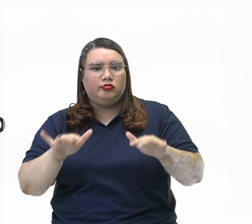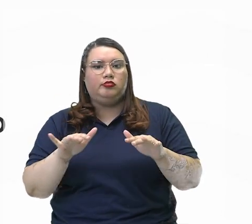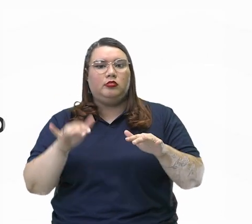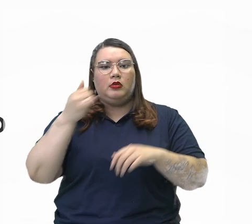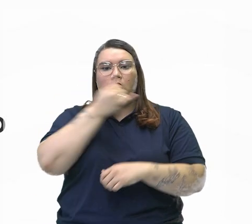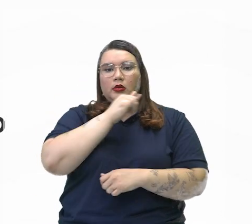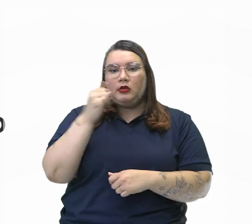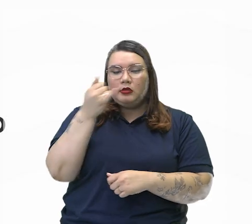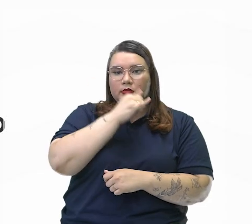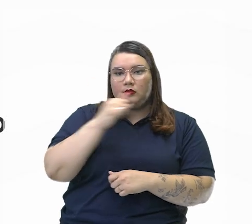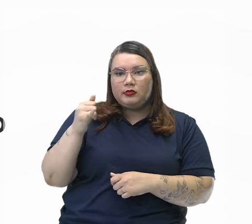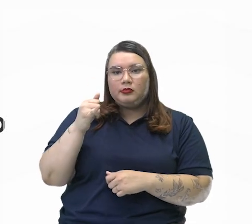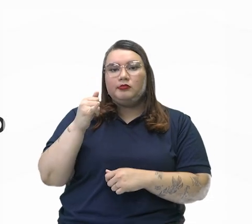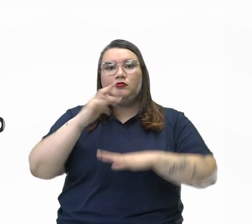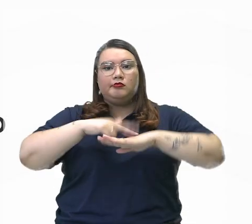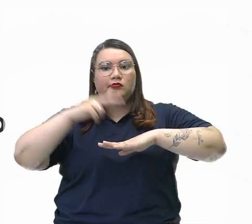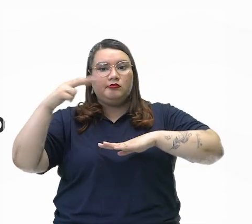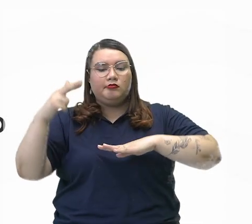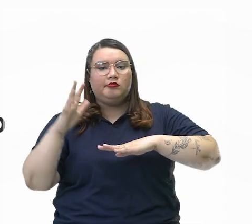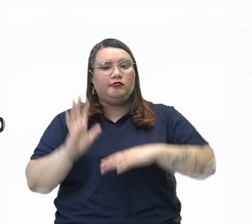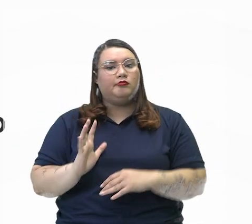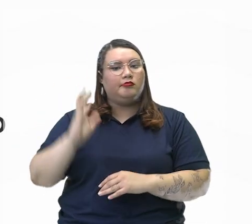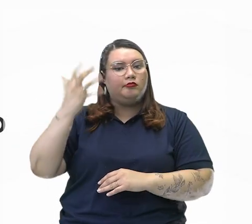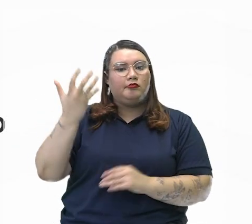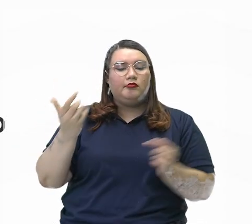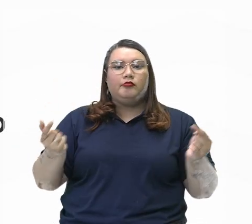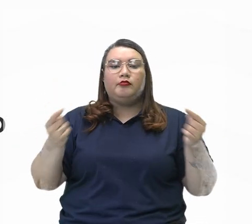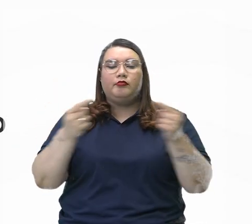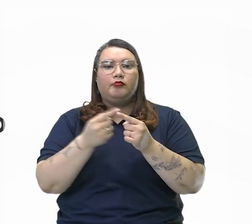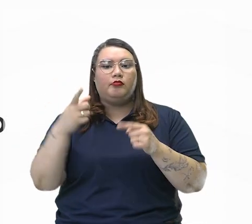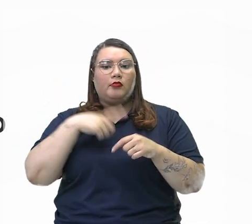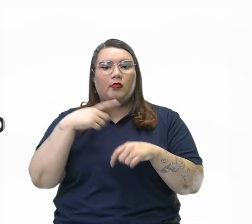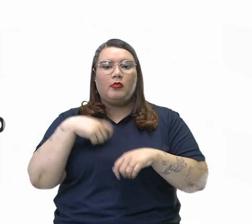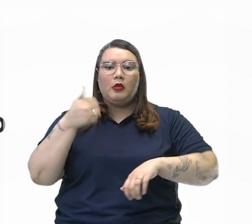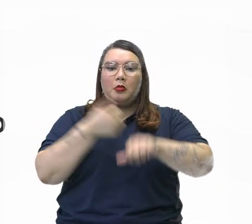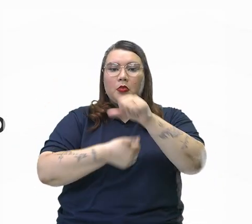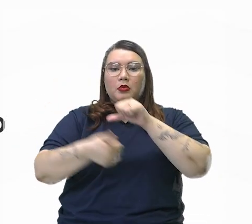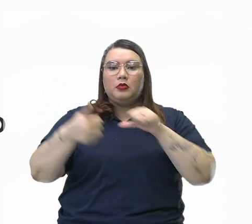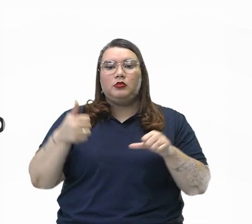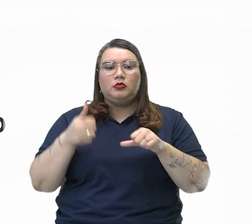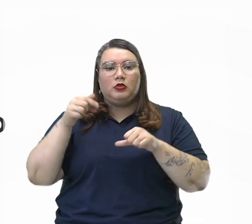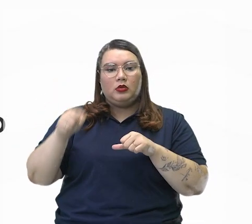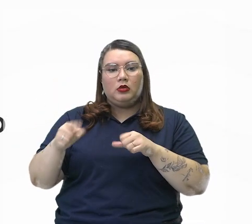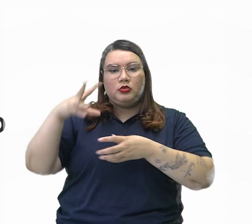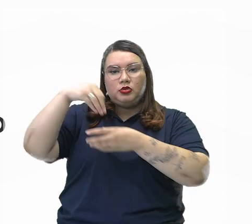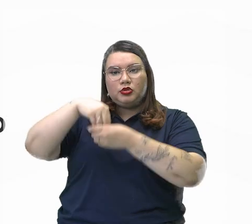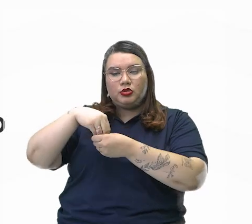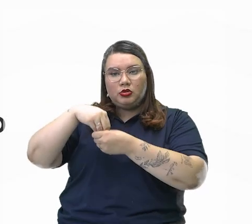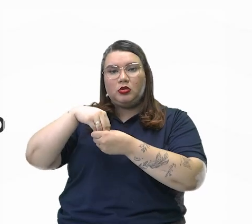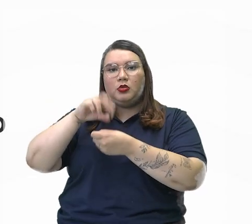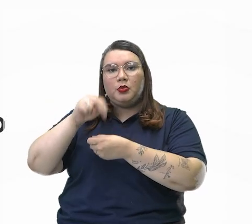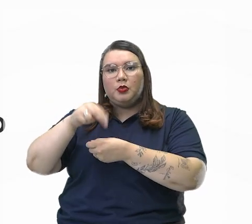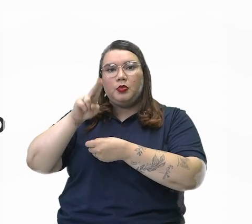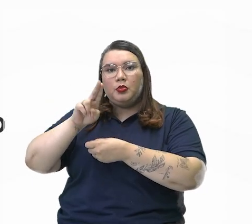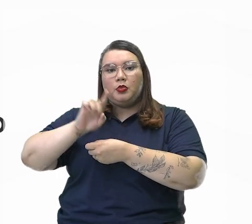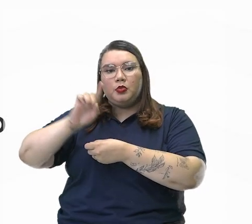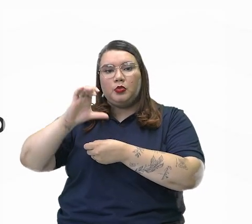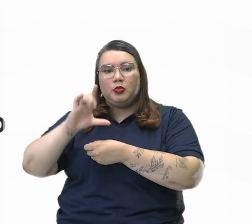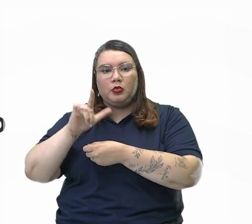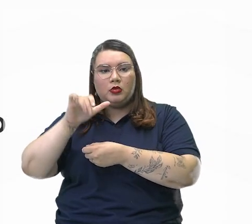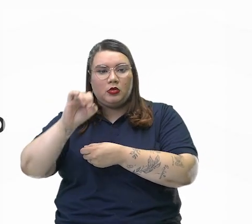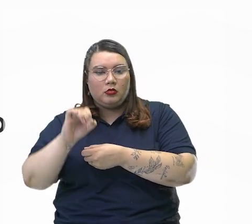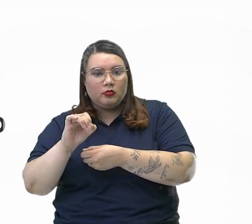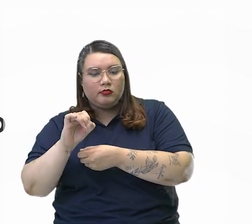de energia radioativa. E acontece quando há uma transformação do núcleo